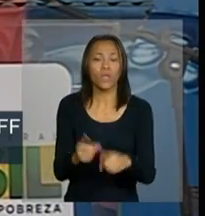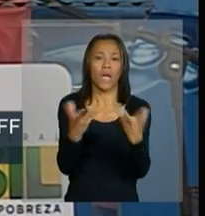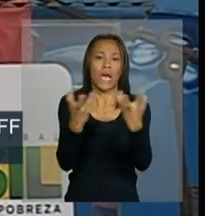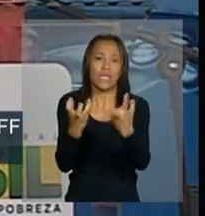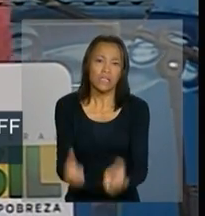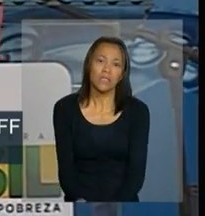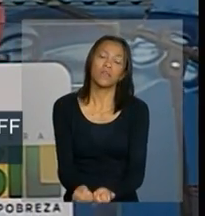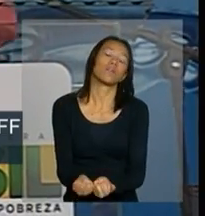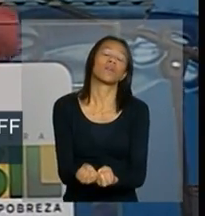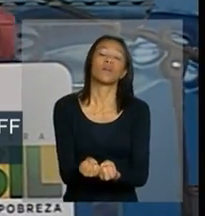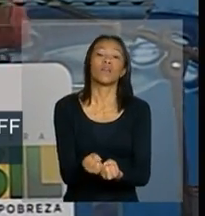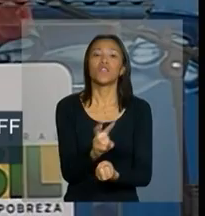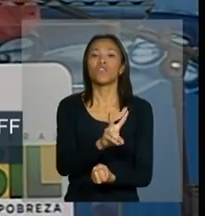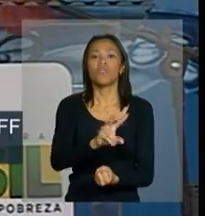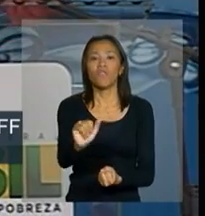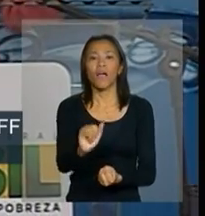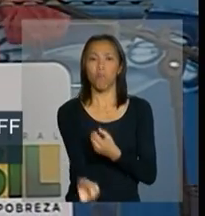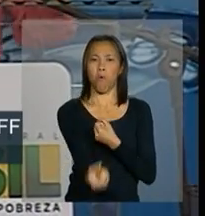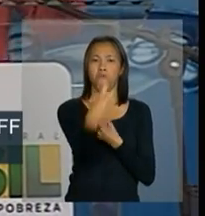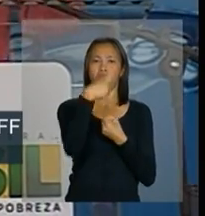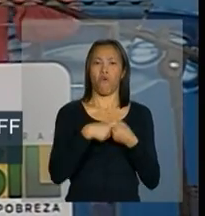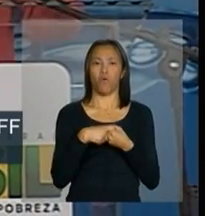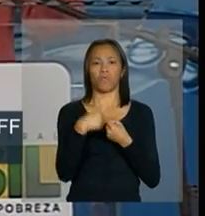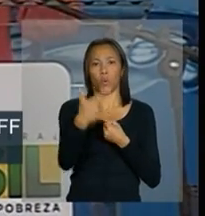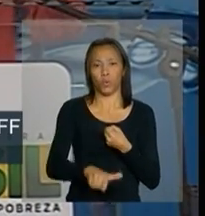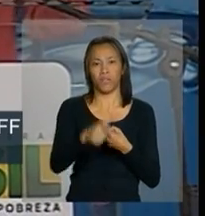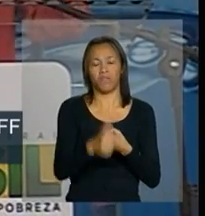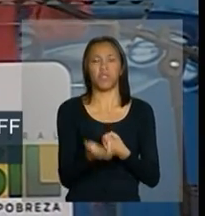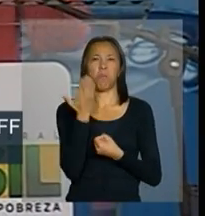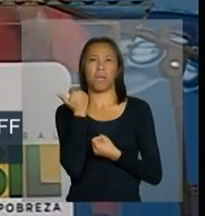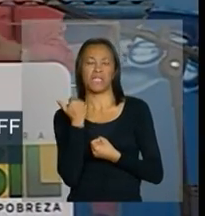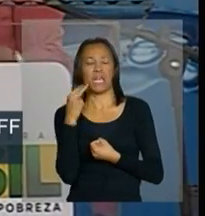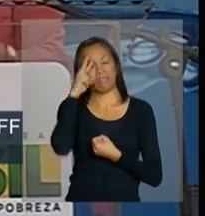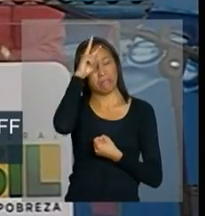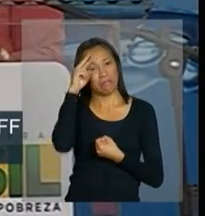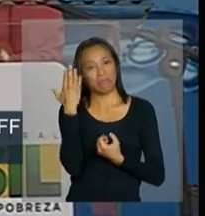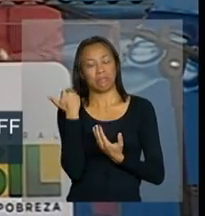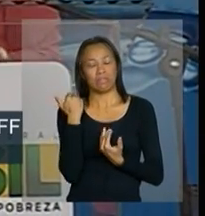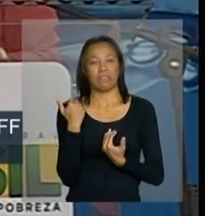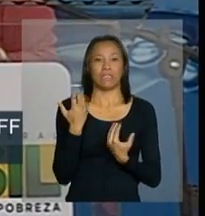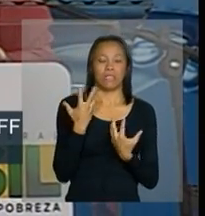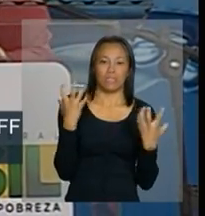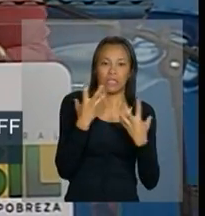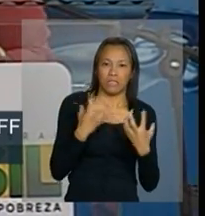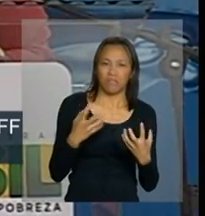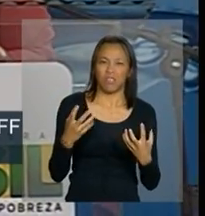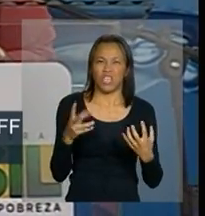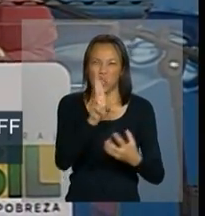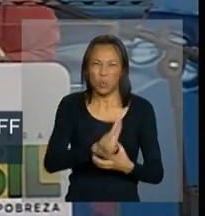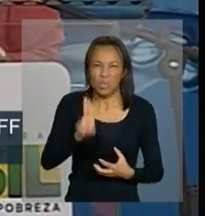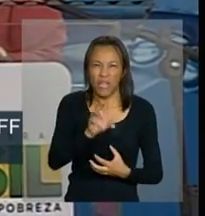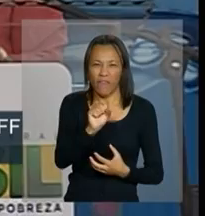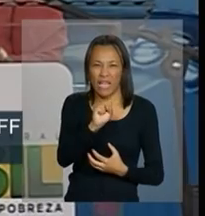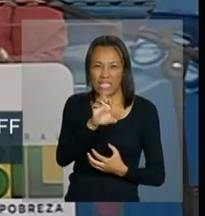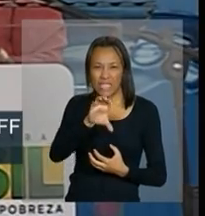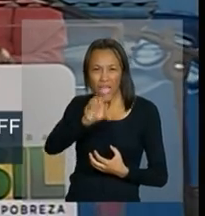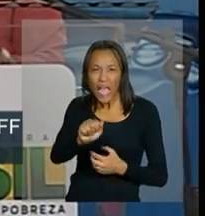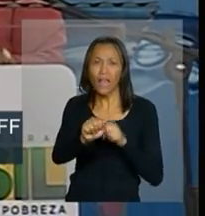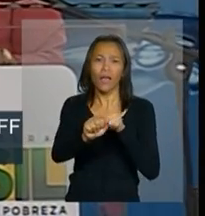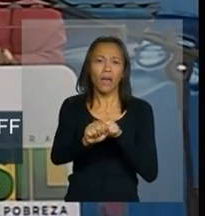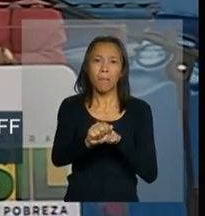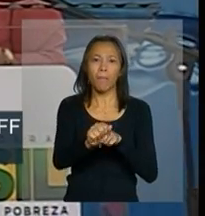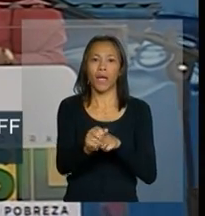não seja uma volta atrás àquele passado antigo em que se usava a seca